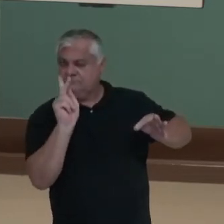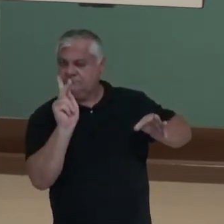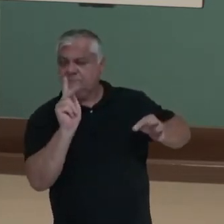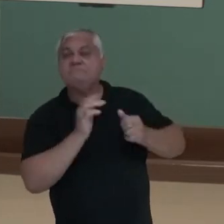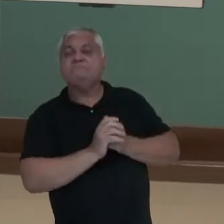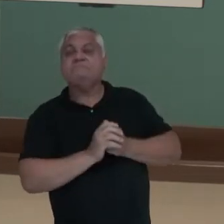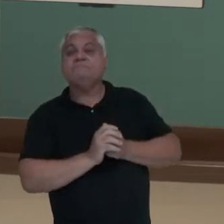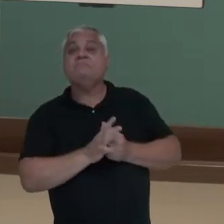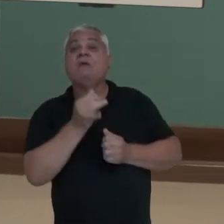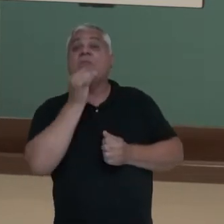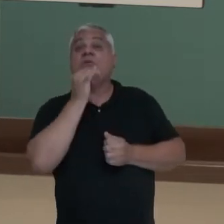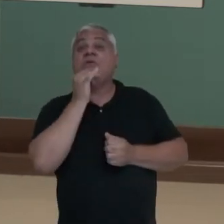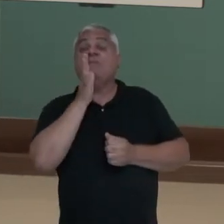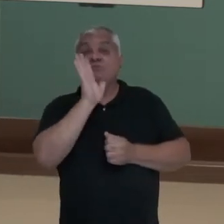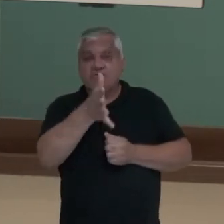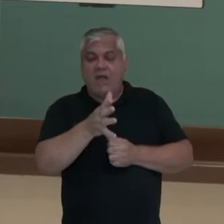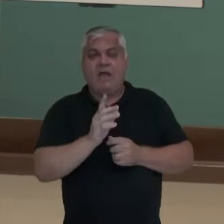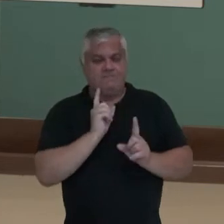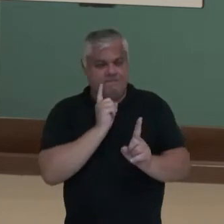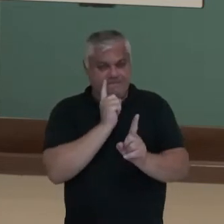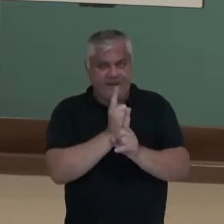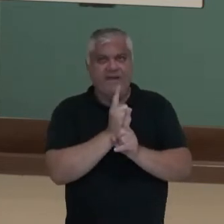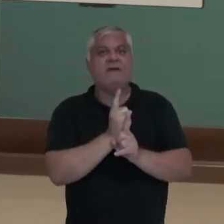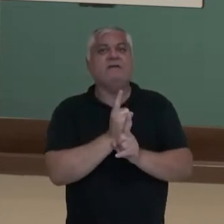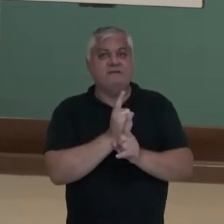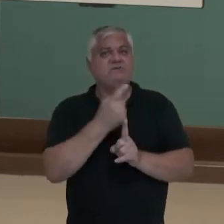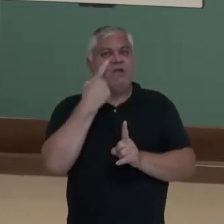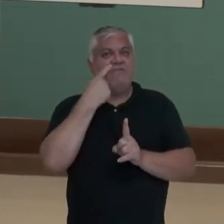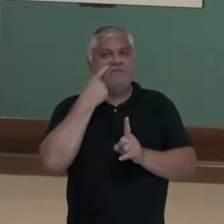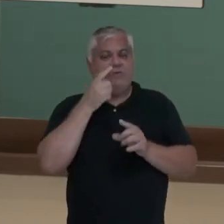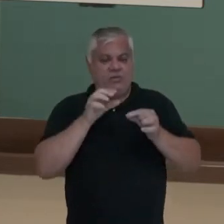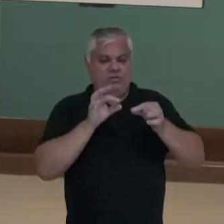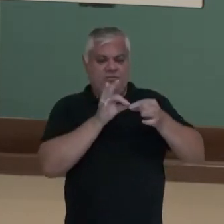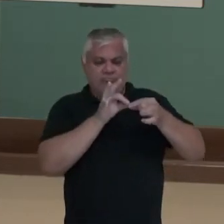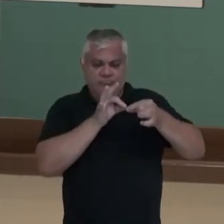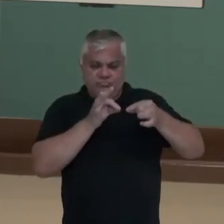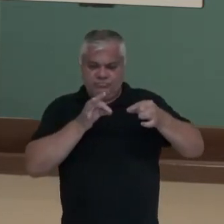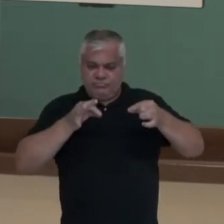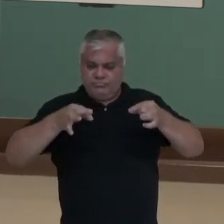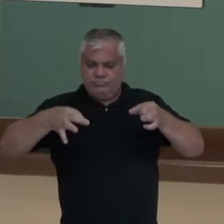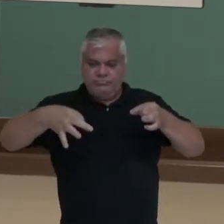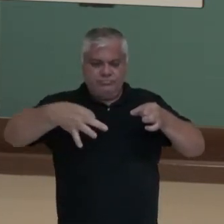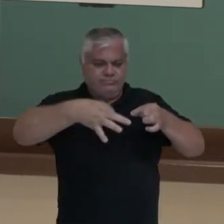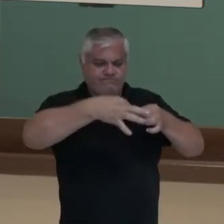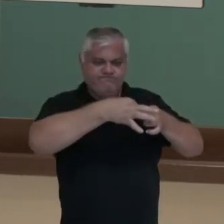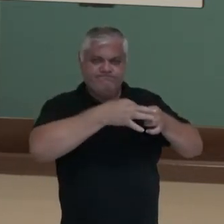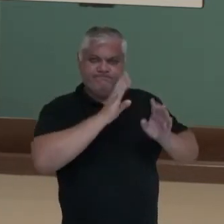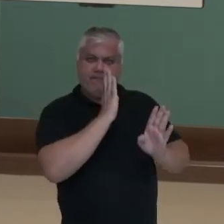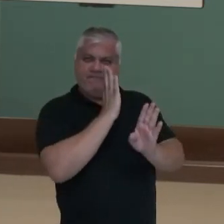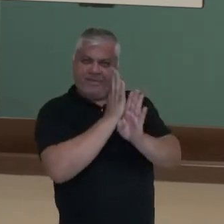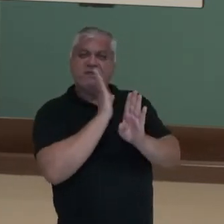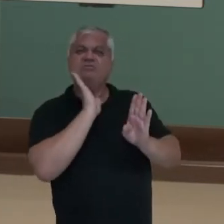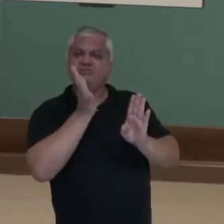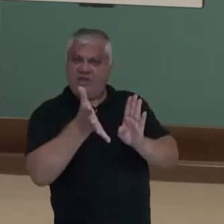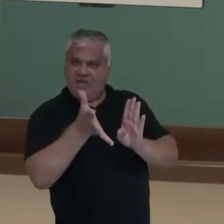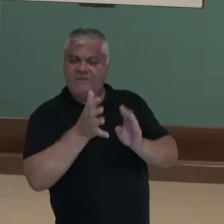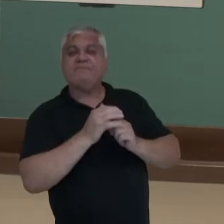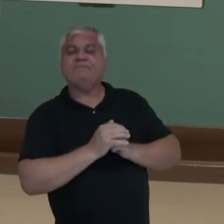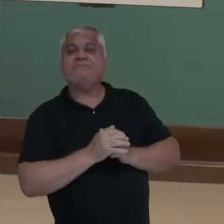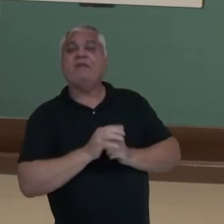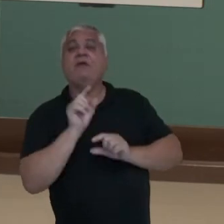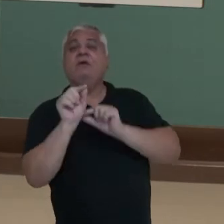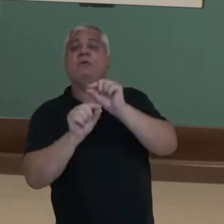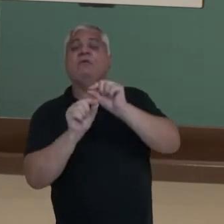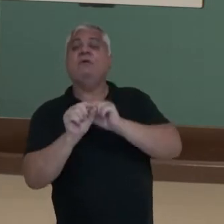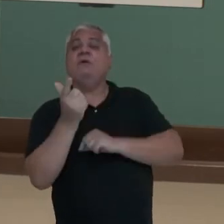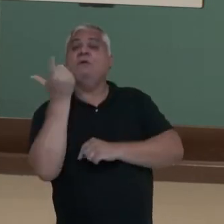Baseado neste comprimento que a gente auferiu, ó, essa palavra é diferente, auferir, quer dizer medir, esse ponto que a